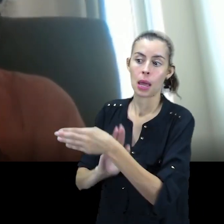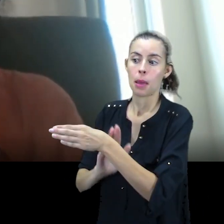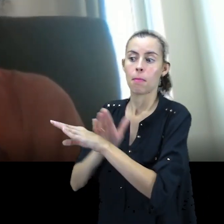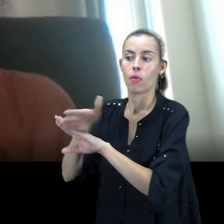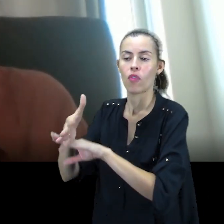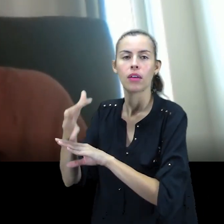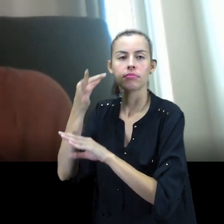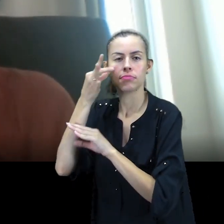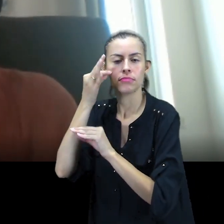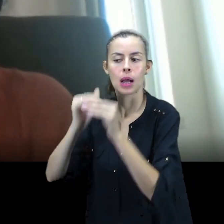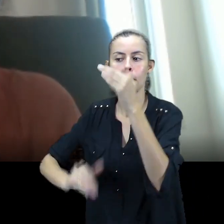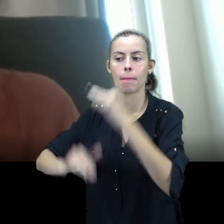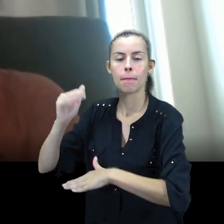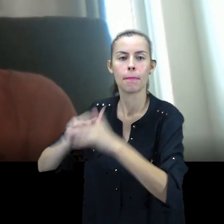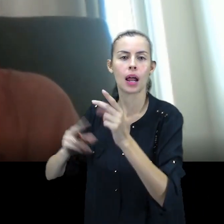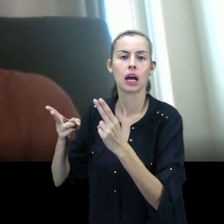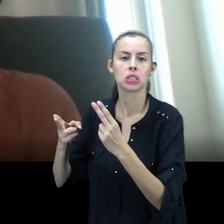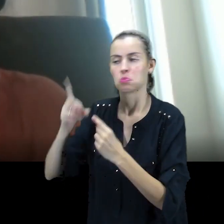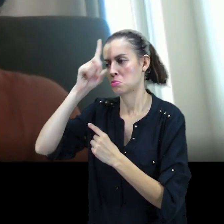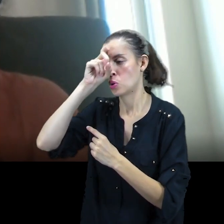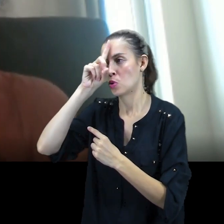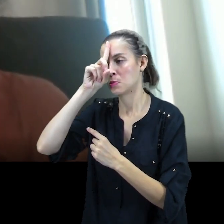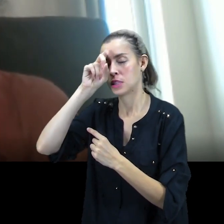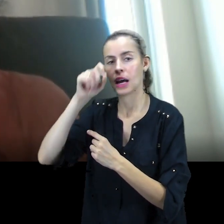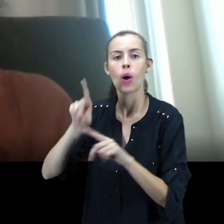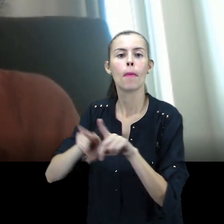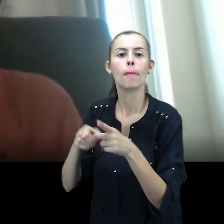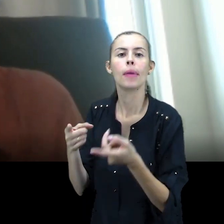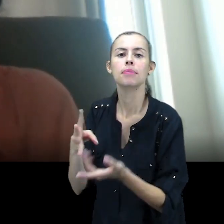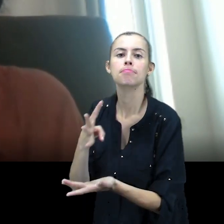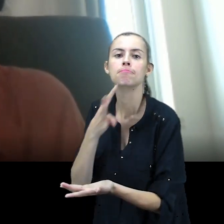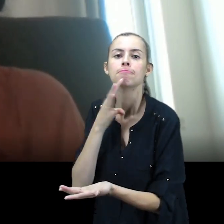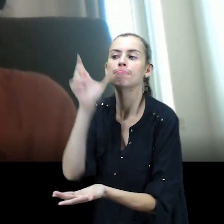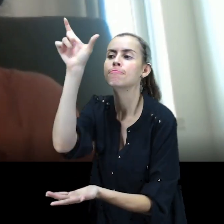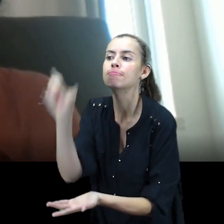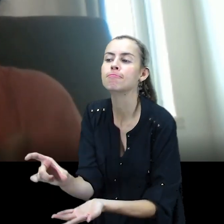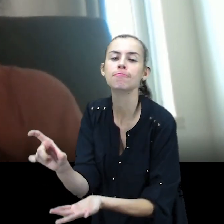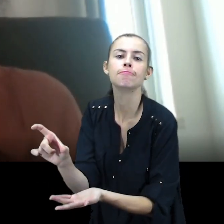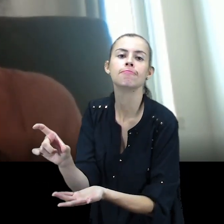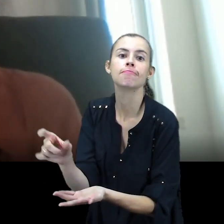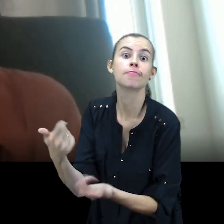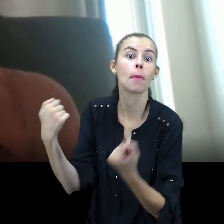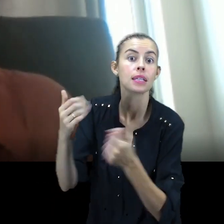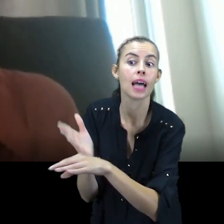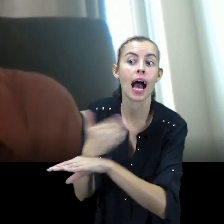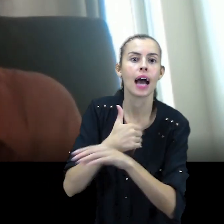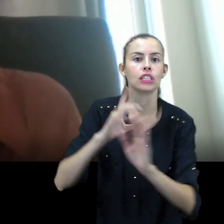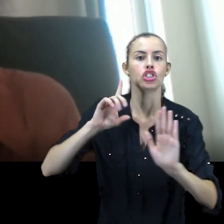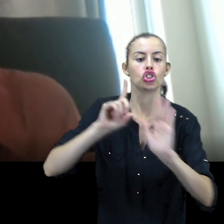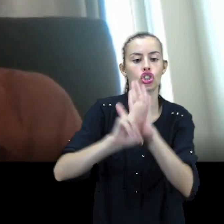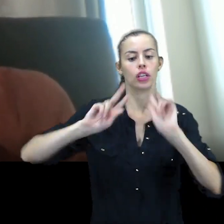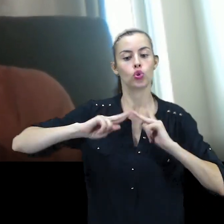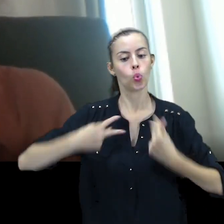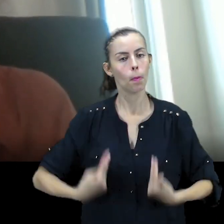dignidade humana, sobre questões de desigualdade, questões raciais. Ele não pode chegar, porque ele vai chegar desumanizado.